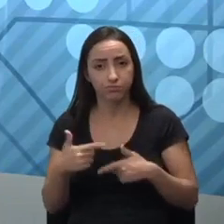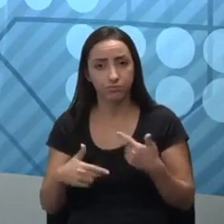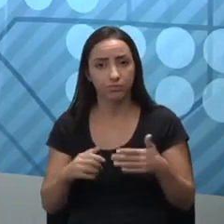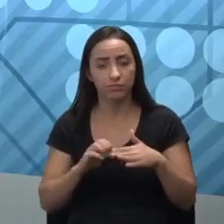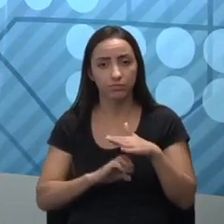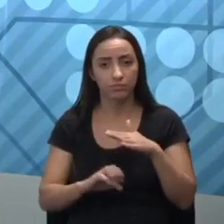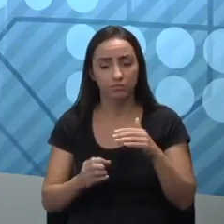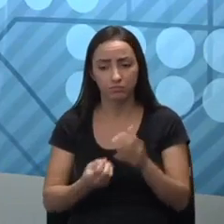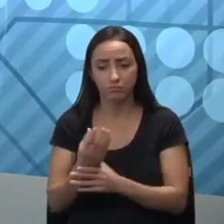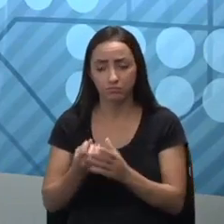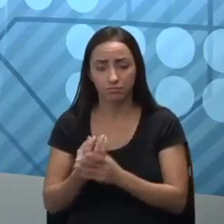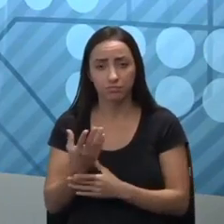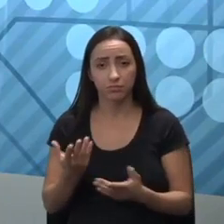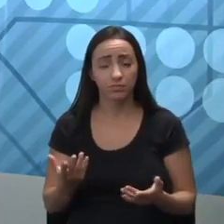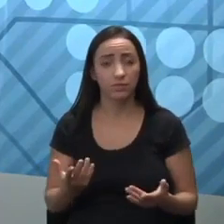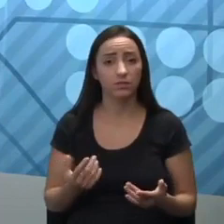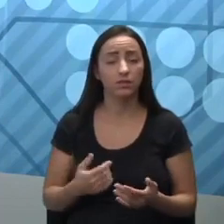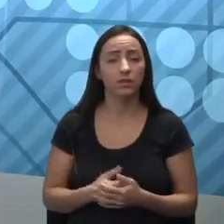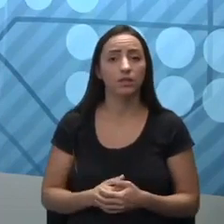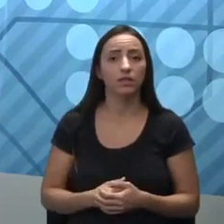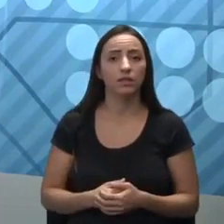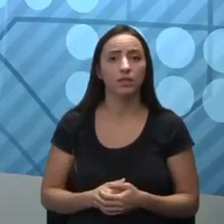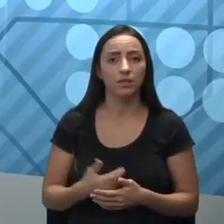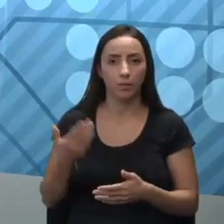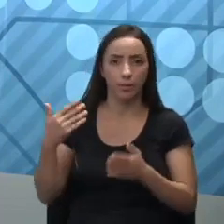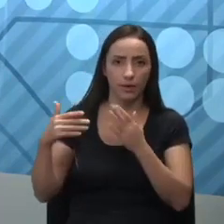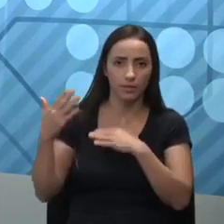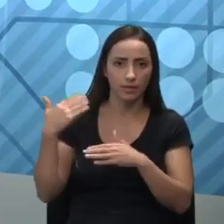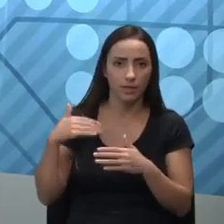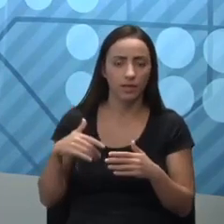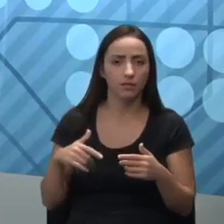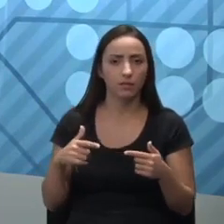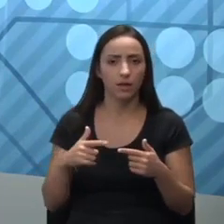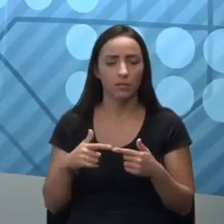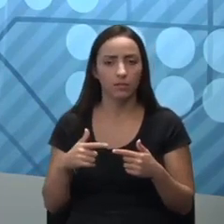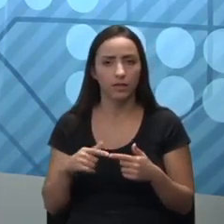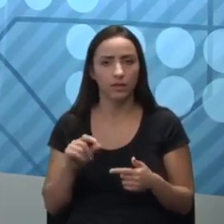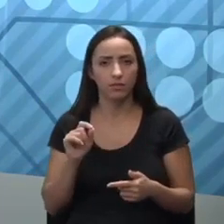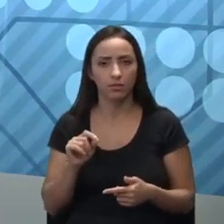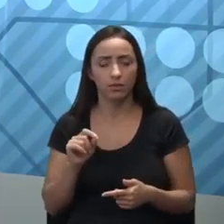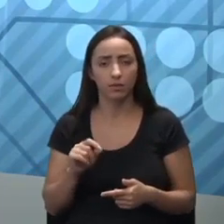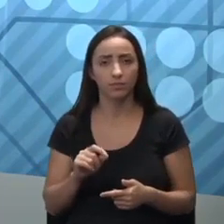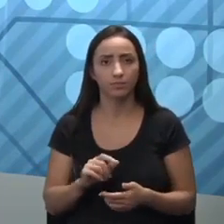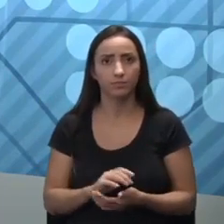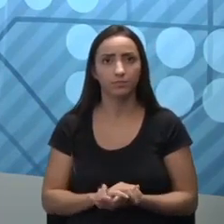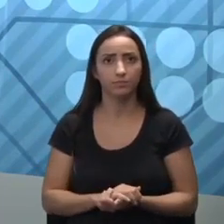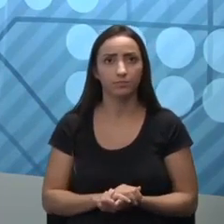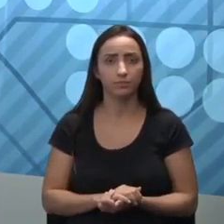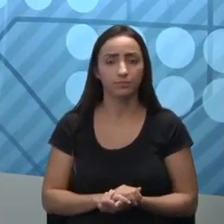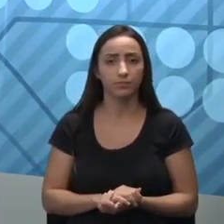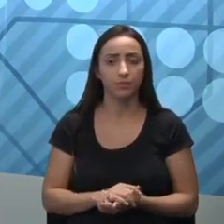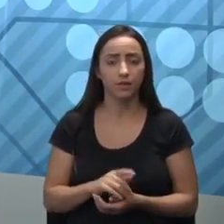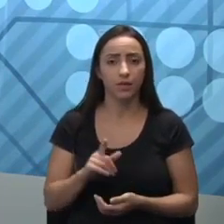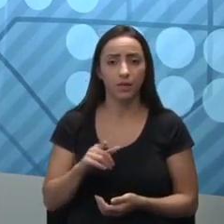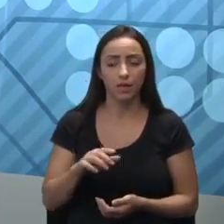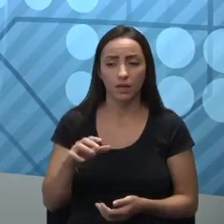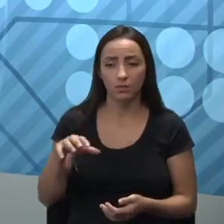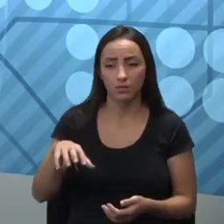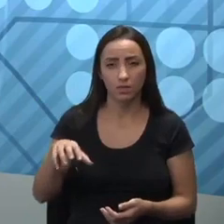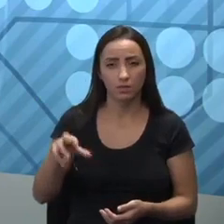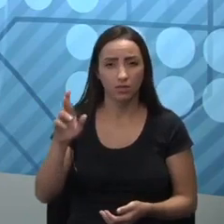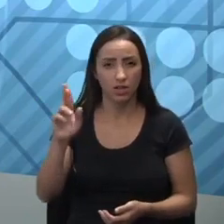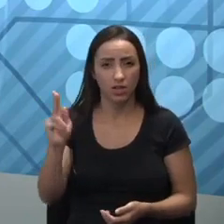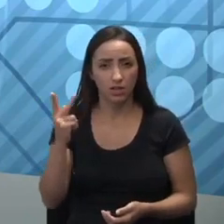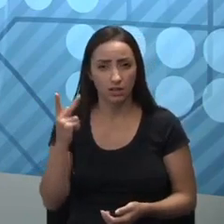empresa. Então, muito relacionado à questão dos recursos humanos, do setor da empresa de